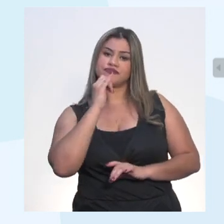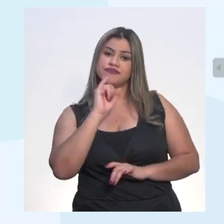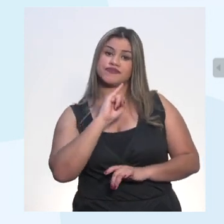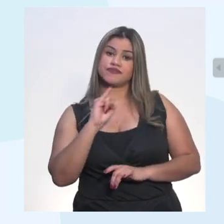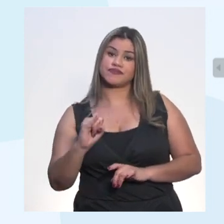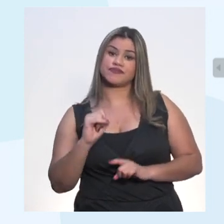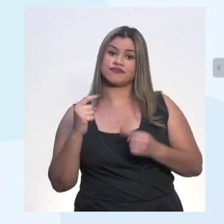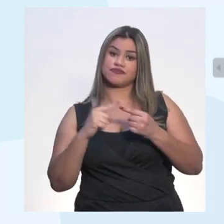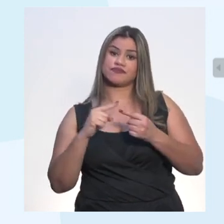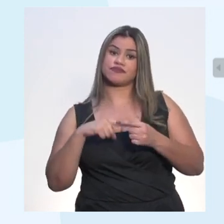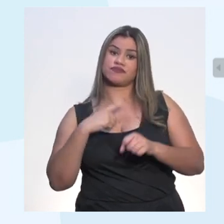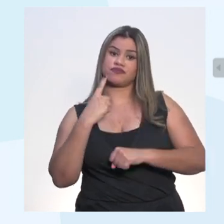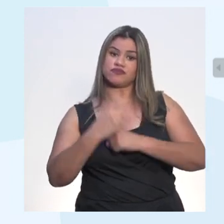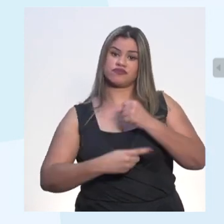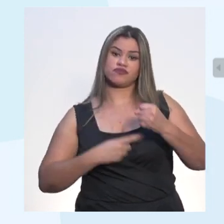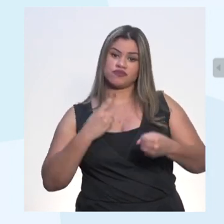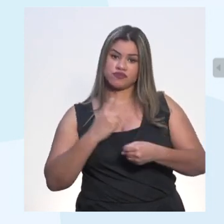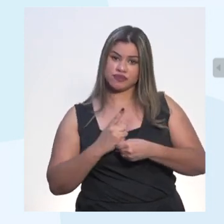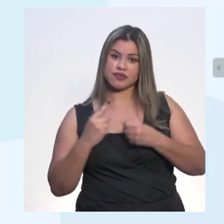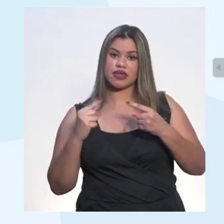colocaria A.A.